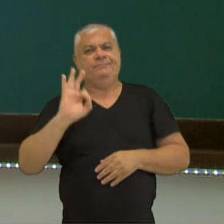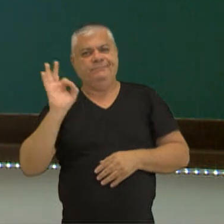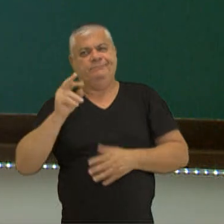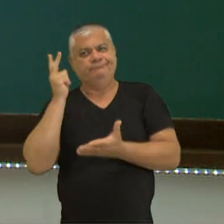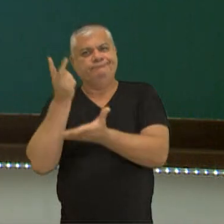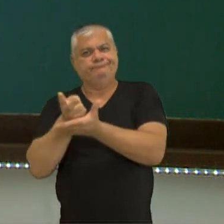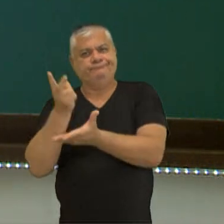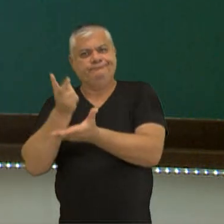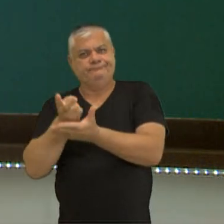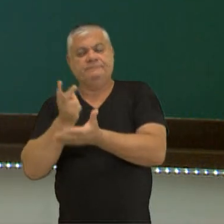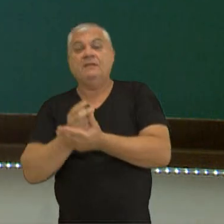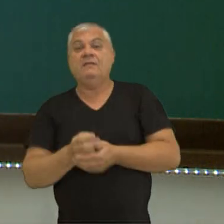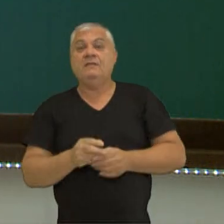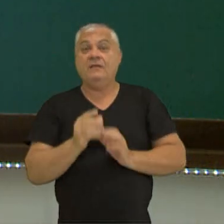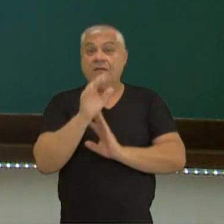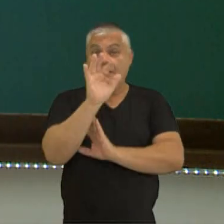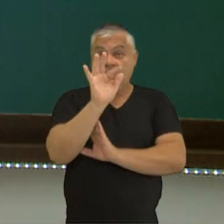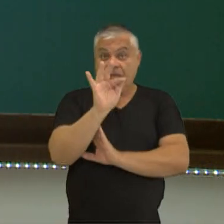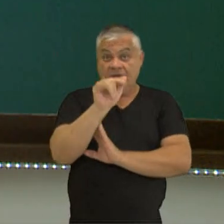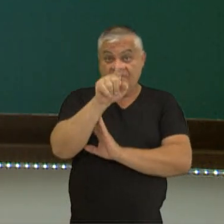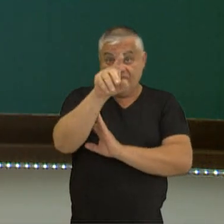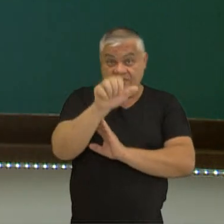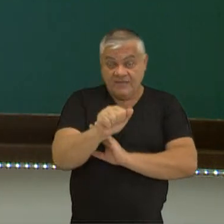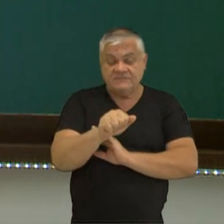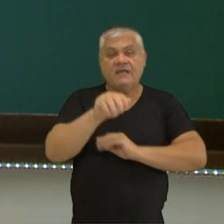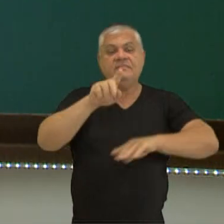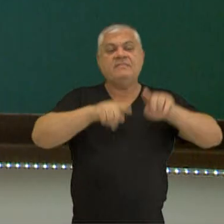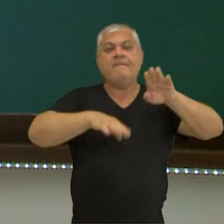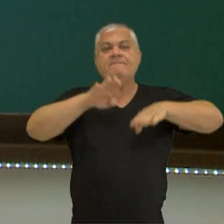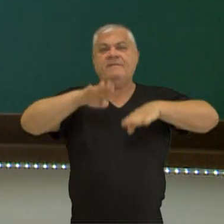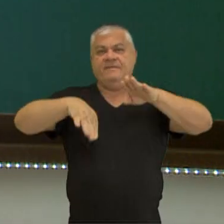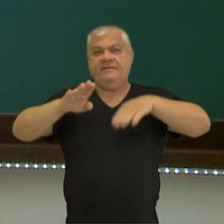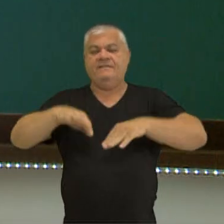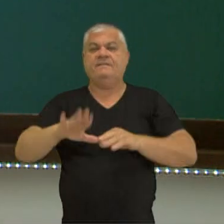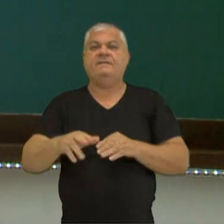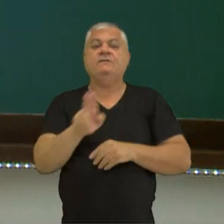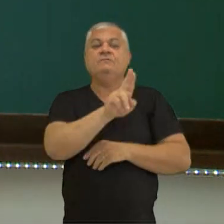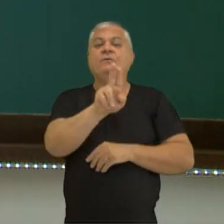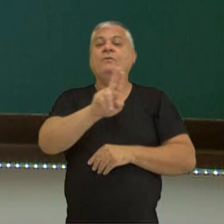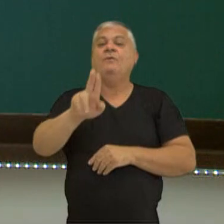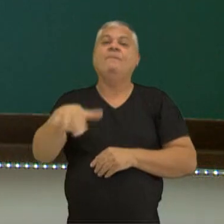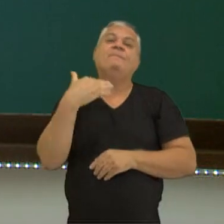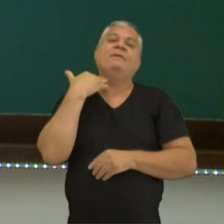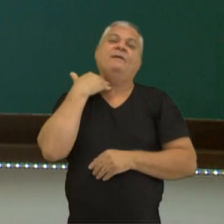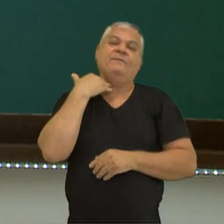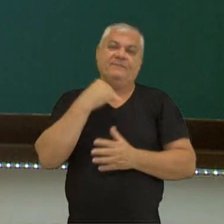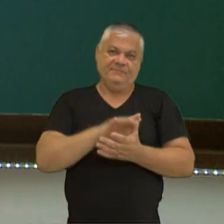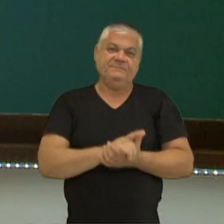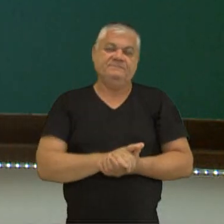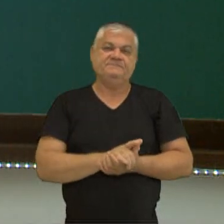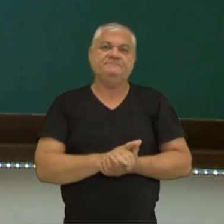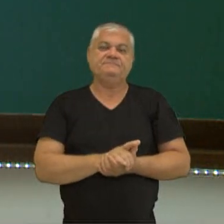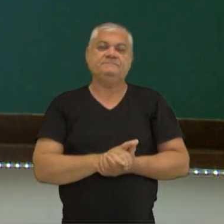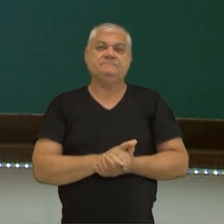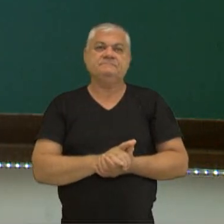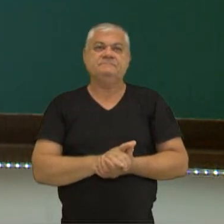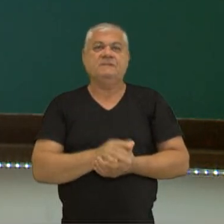renda fixa, vai depender do banco que você estiver trabalhando. Tranquilo? E no caso